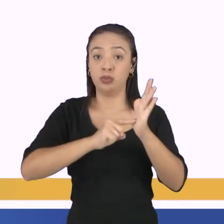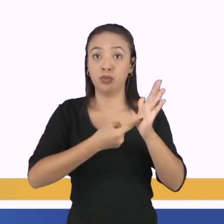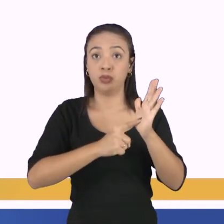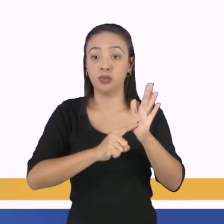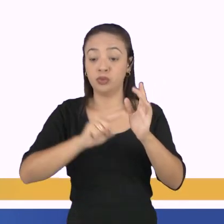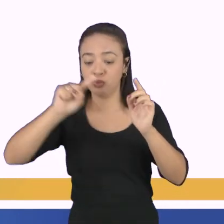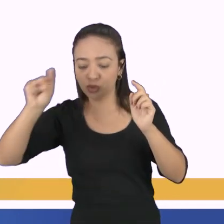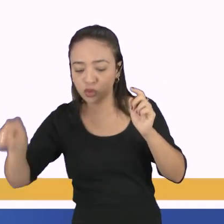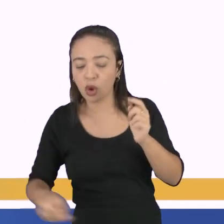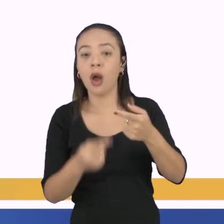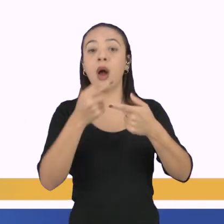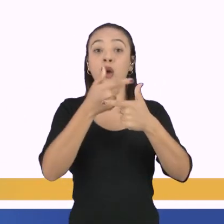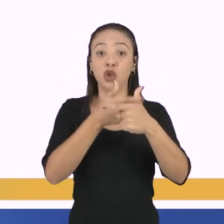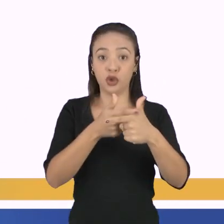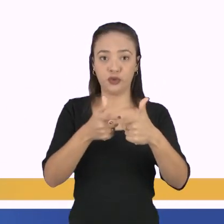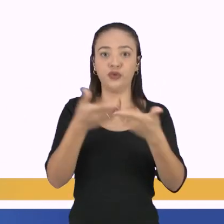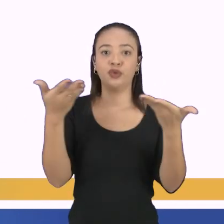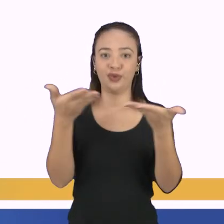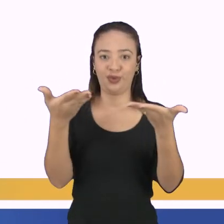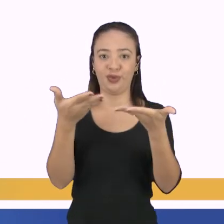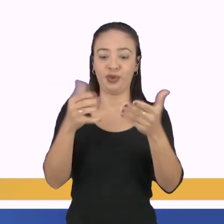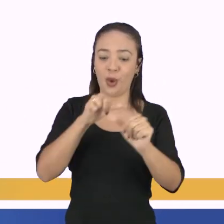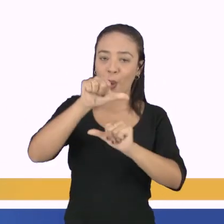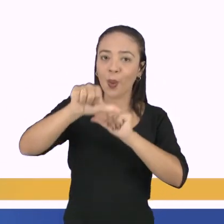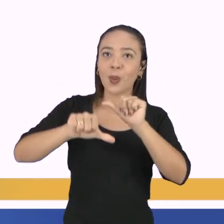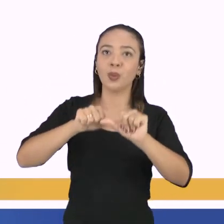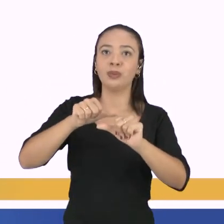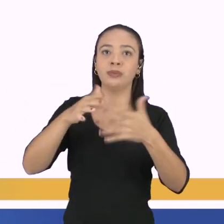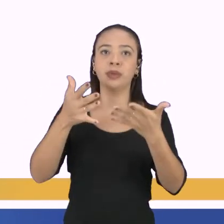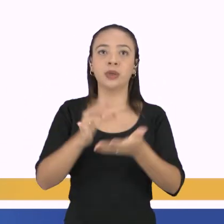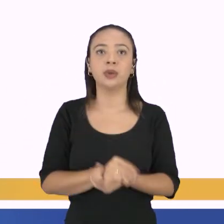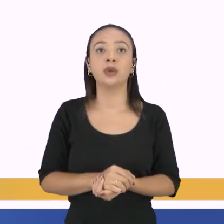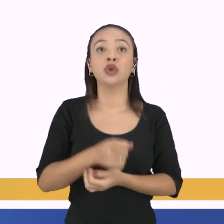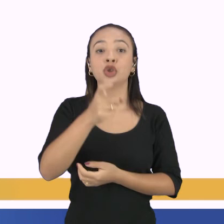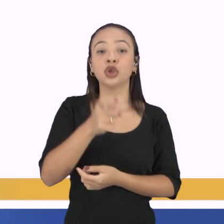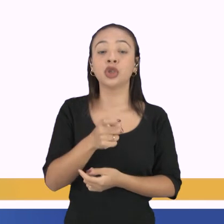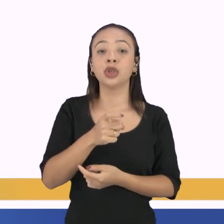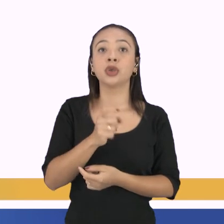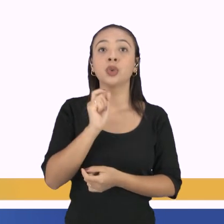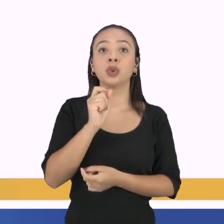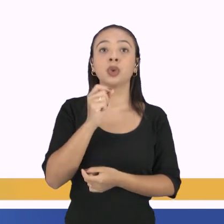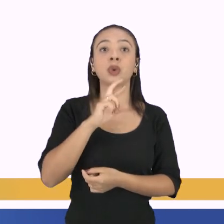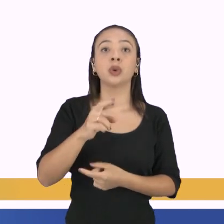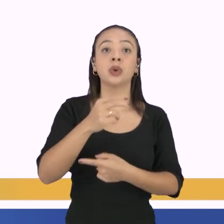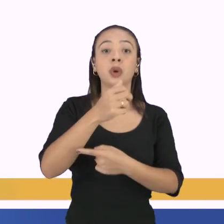x dividindo. Então, o x vai ser igual a